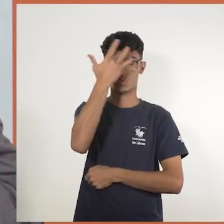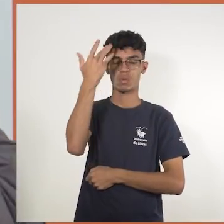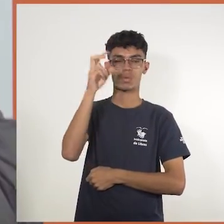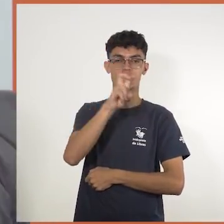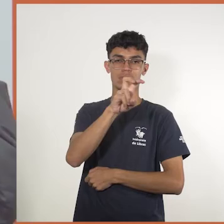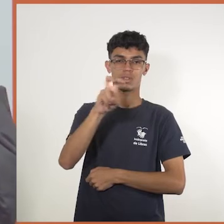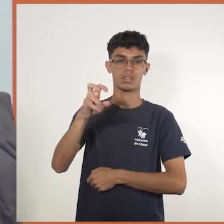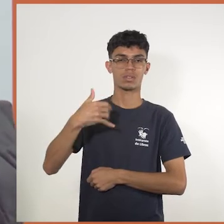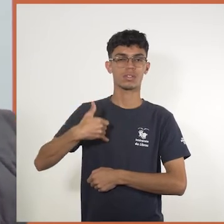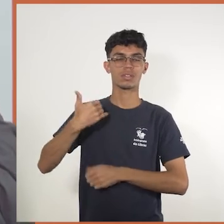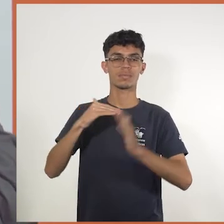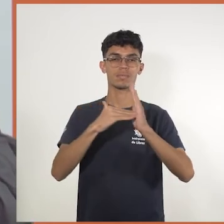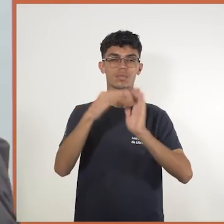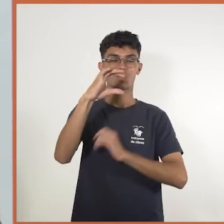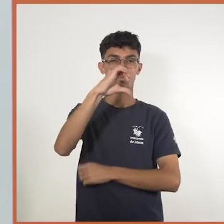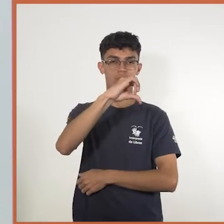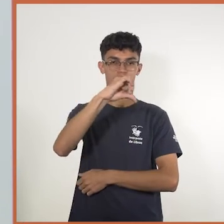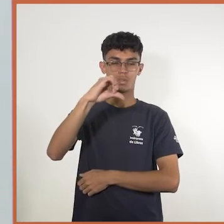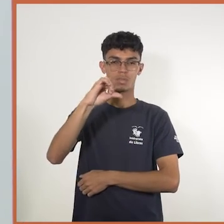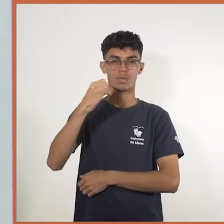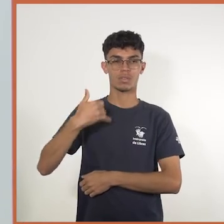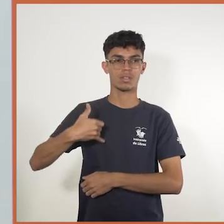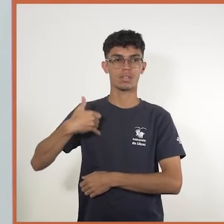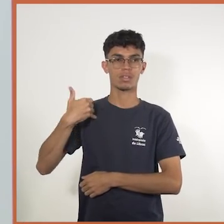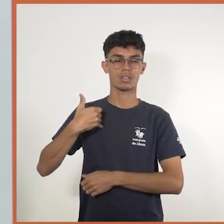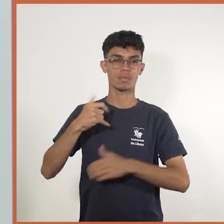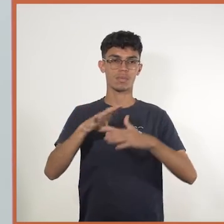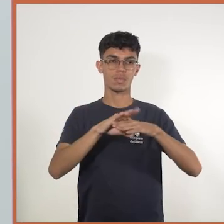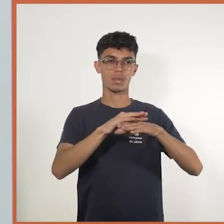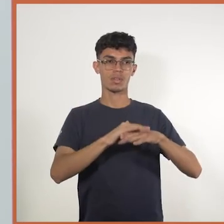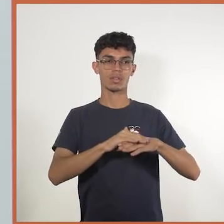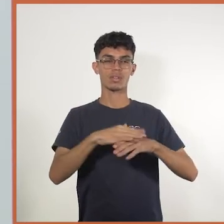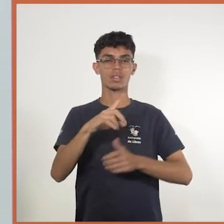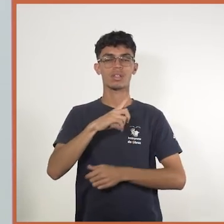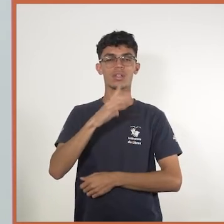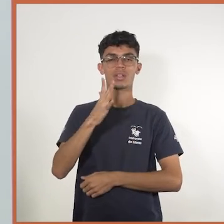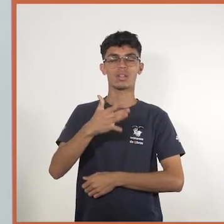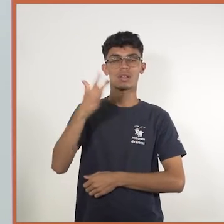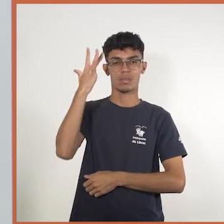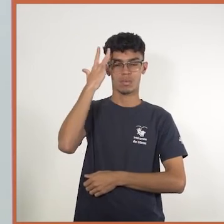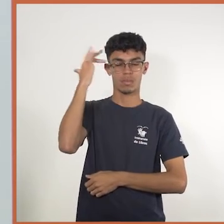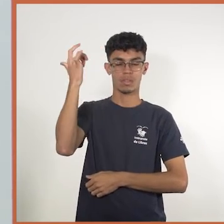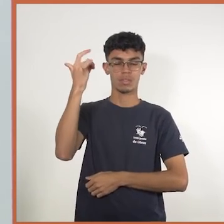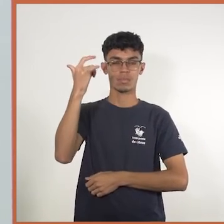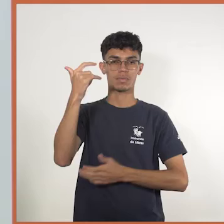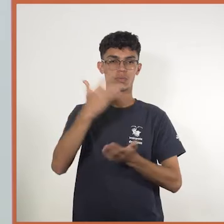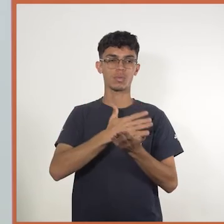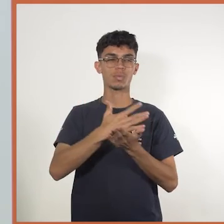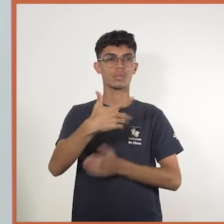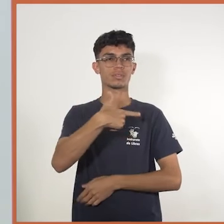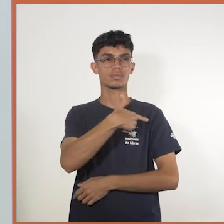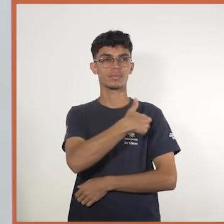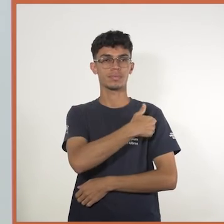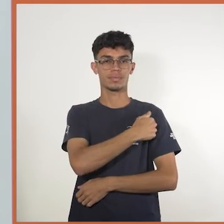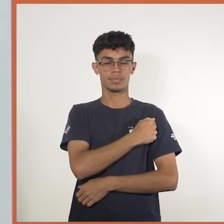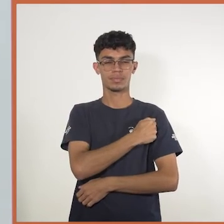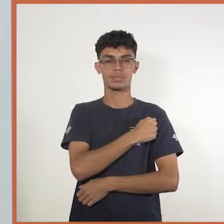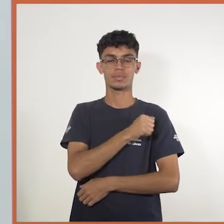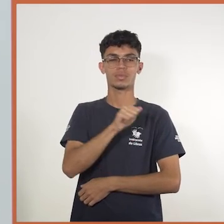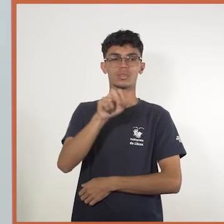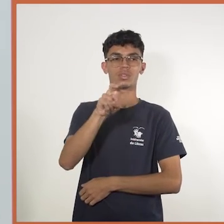55 e 59 anos. Amanhã começamos a vacinação de pessoas com comorbidades entre 50 e